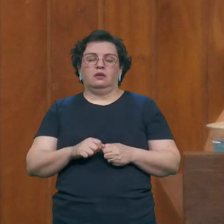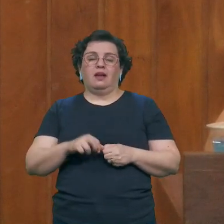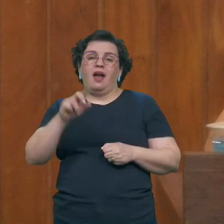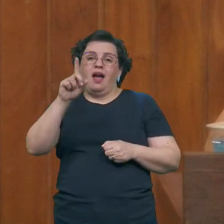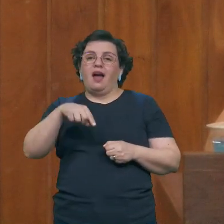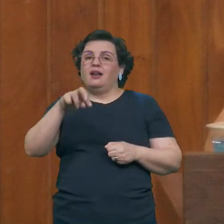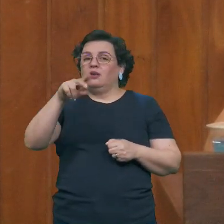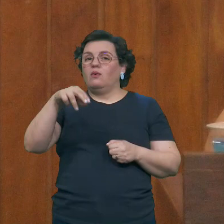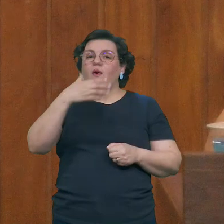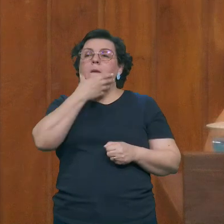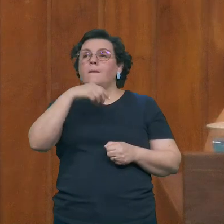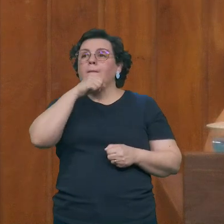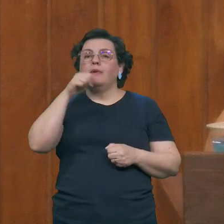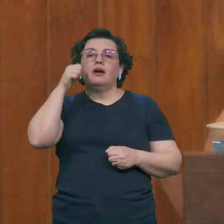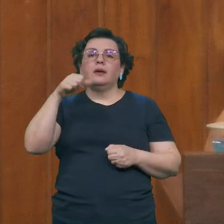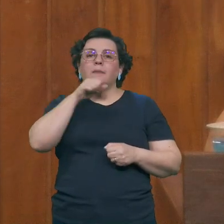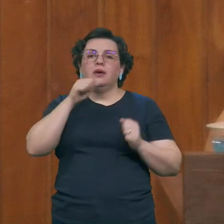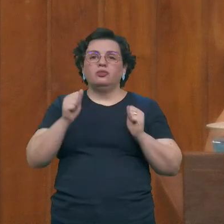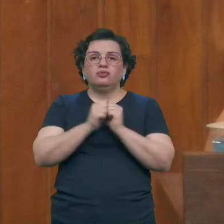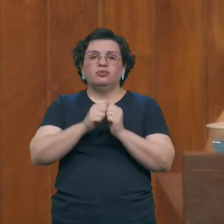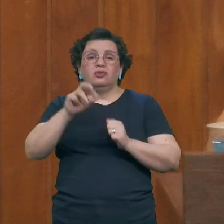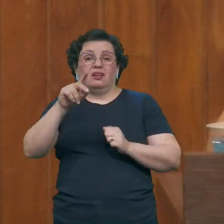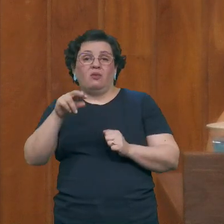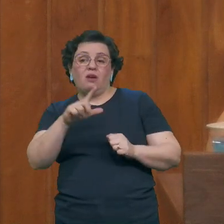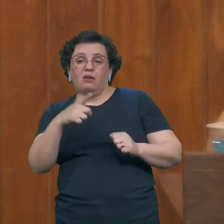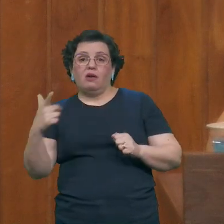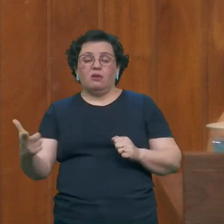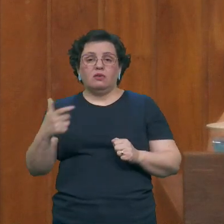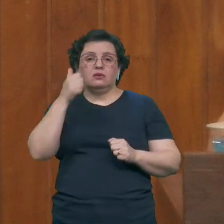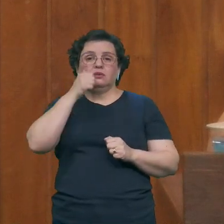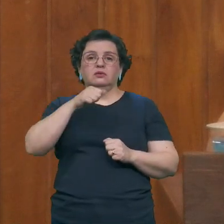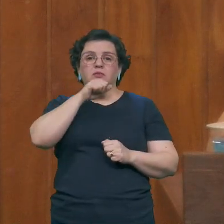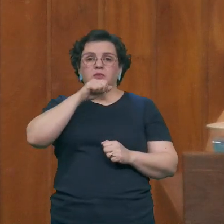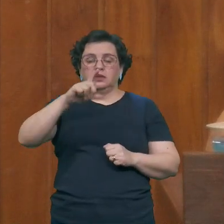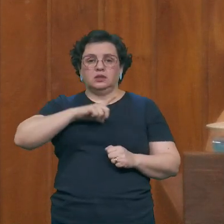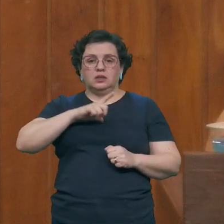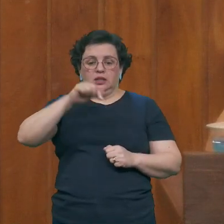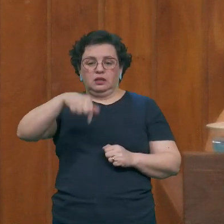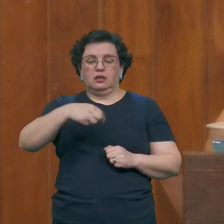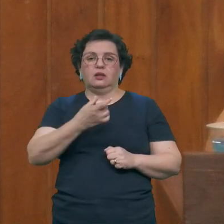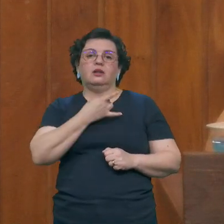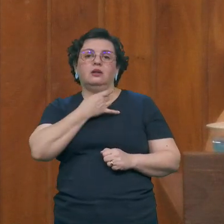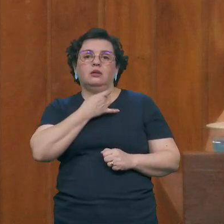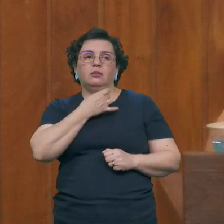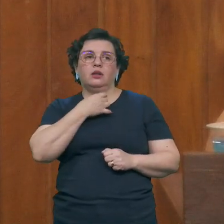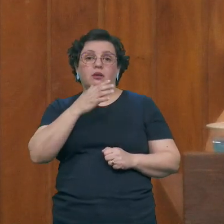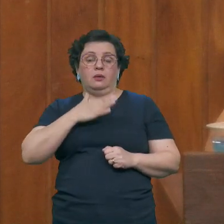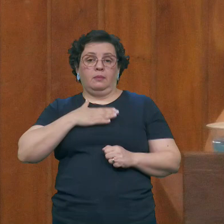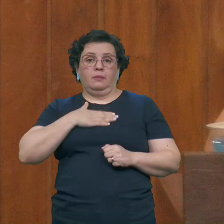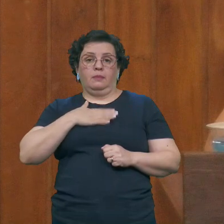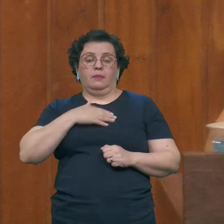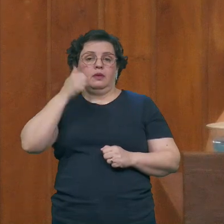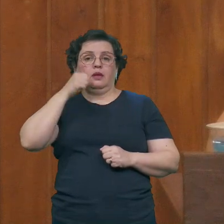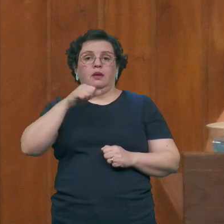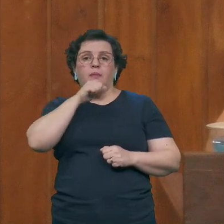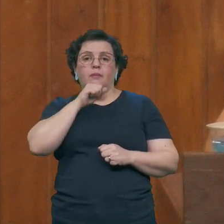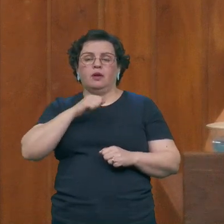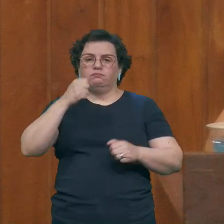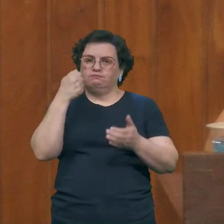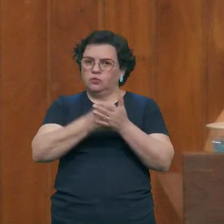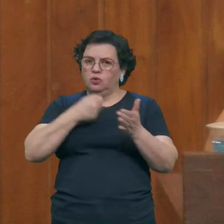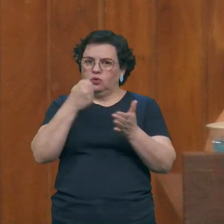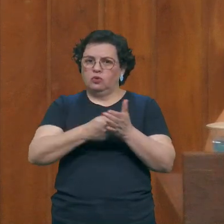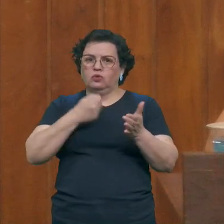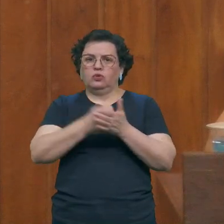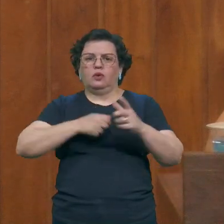tantas mães que existem em Marília, minha mãe foi que lutou, cuidou dos filhos, trabalhou sol